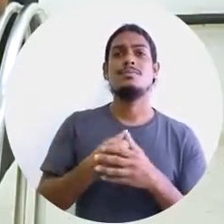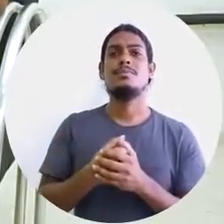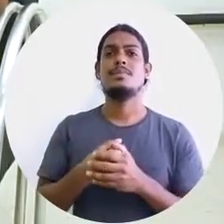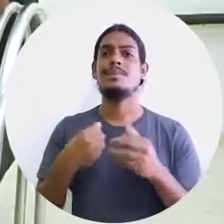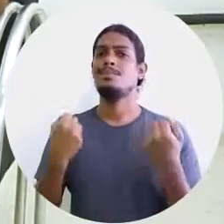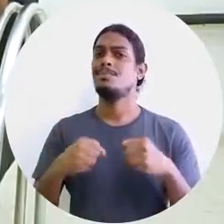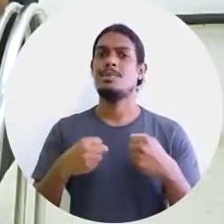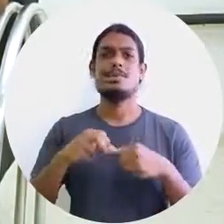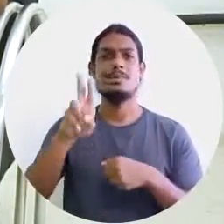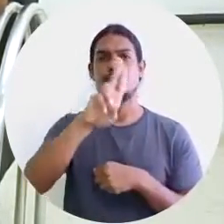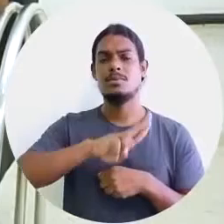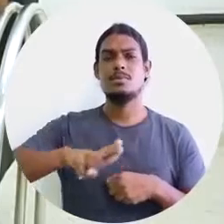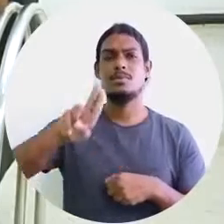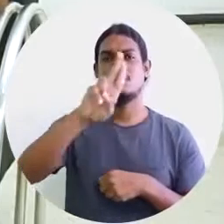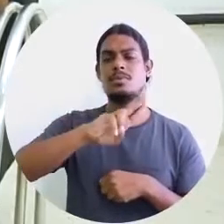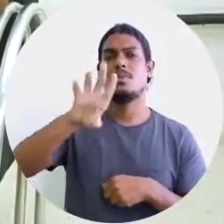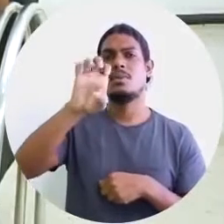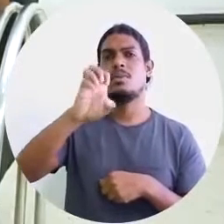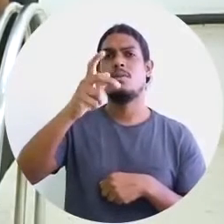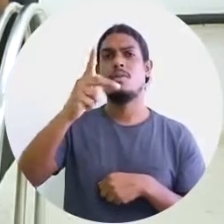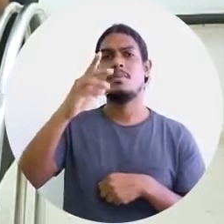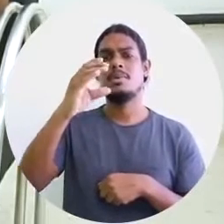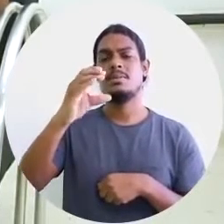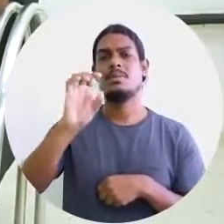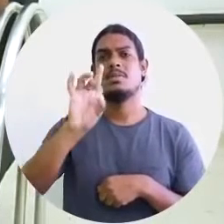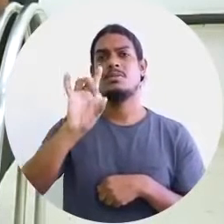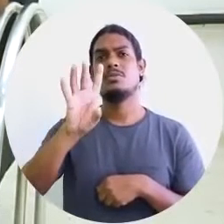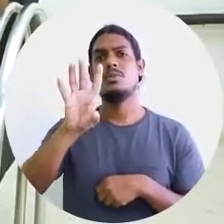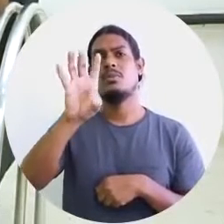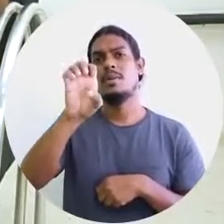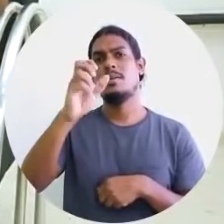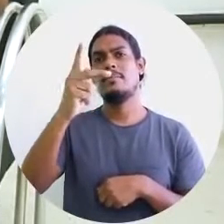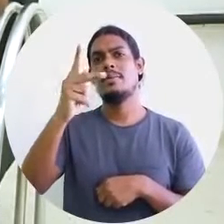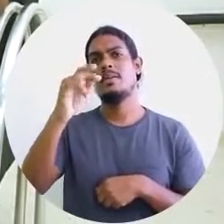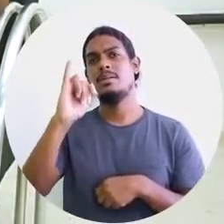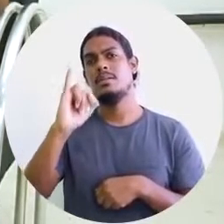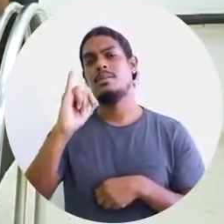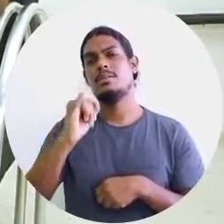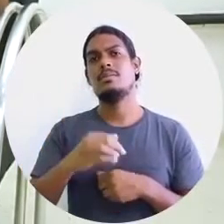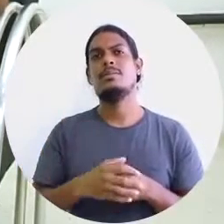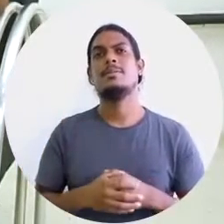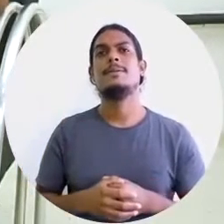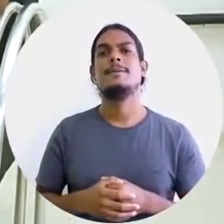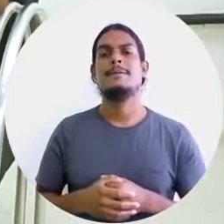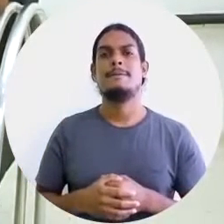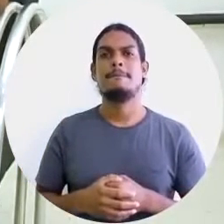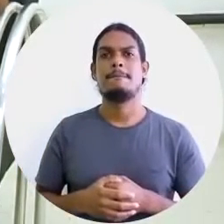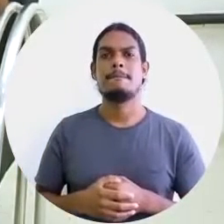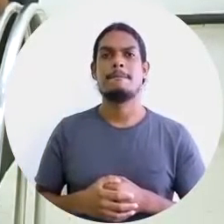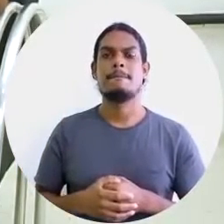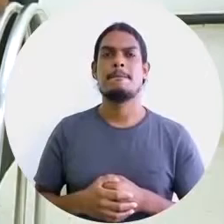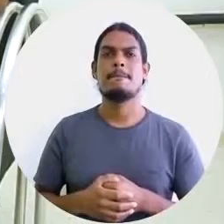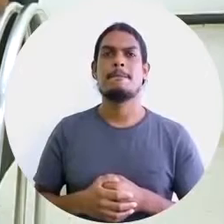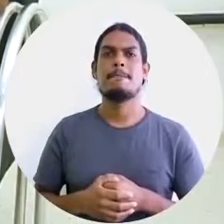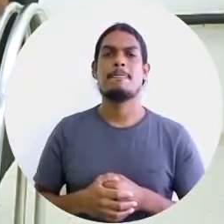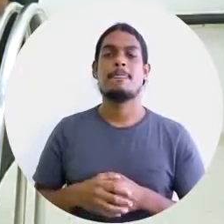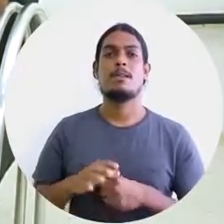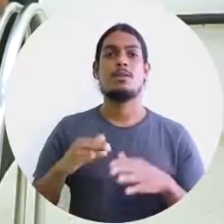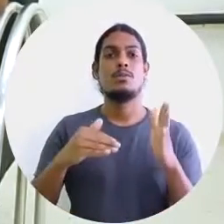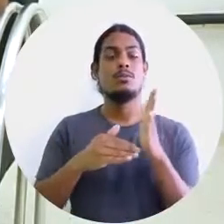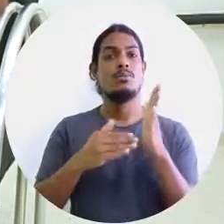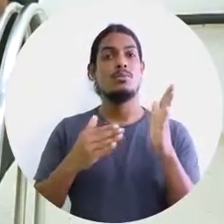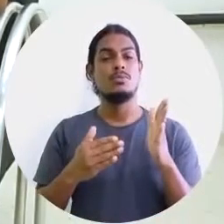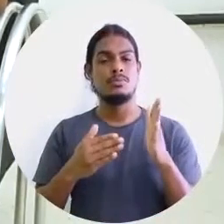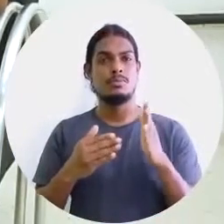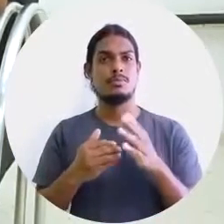primeiras, você implantaria o EPI, o equipamento de proteção individual. Certo? Seria a última situação.